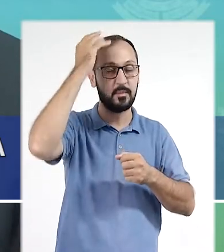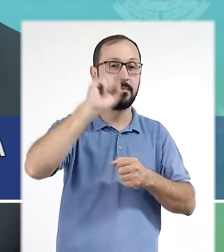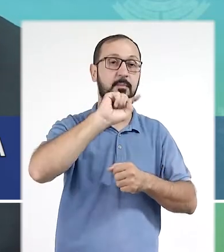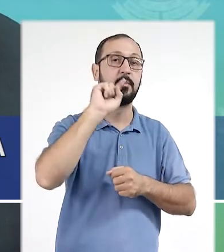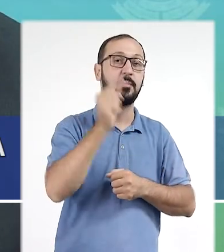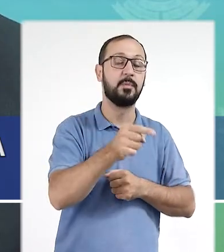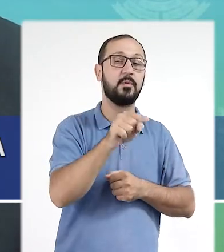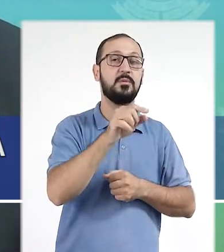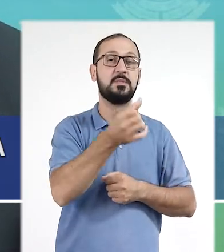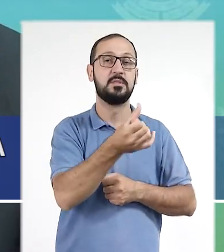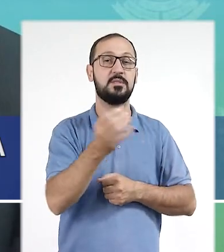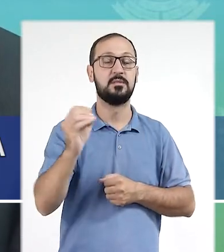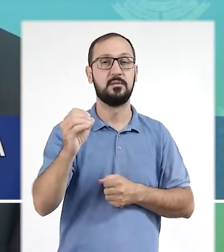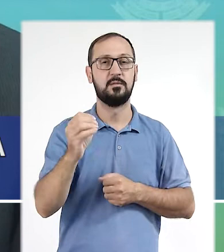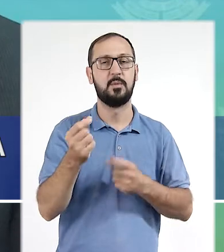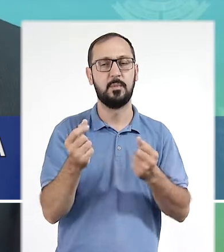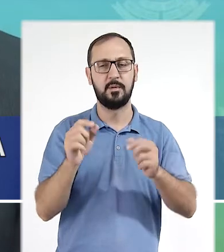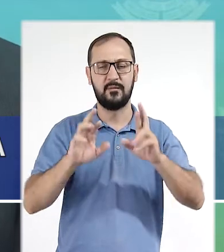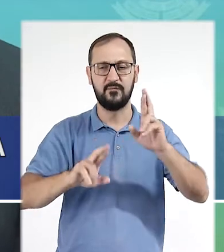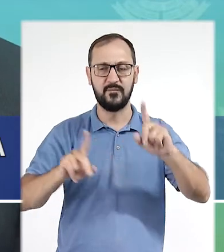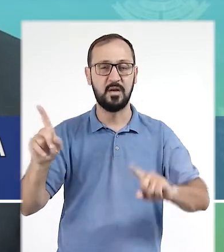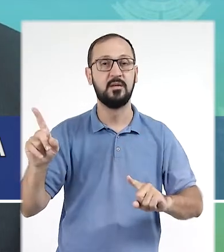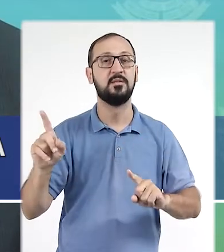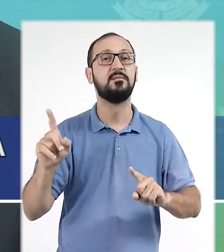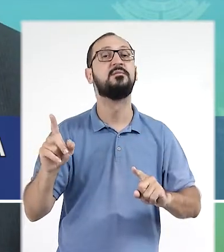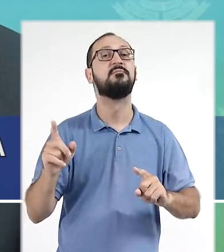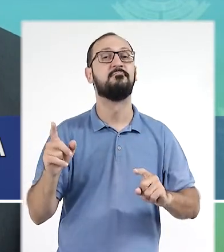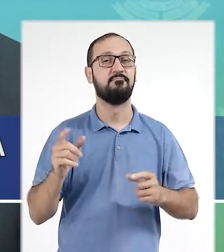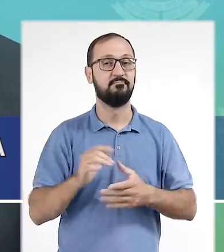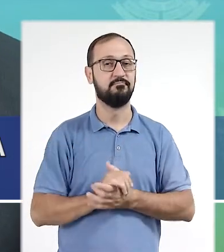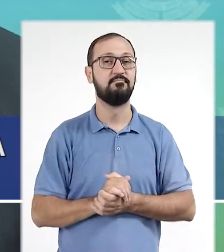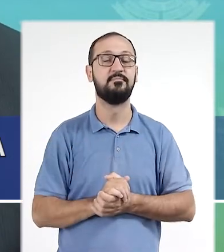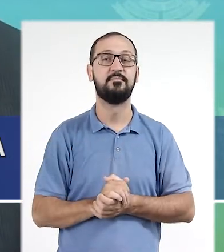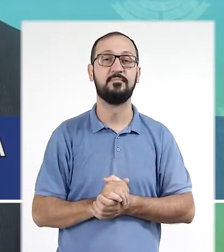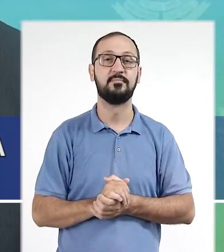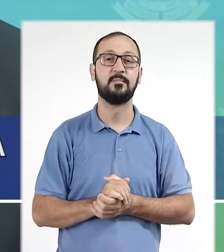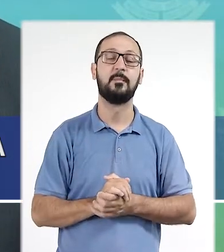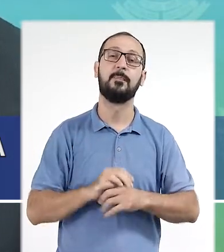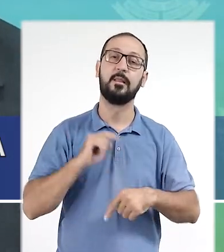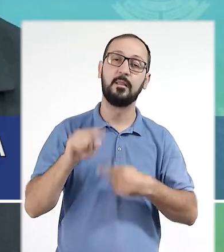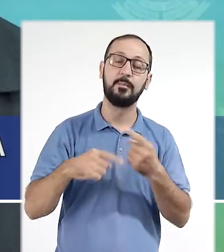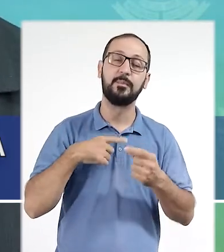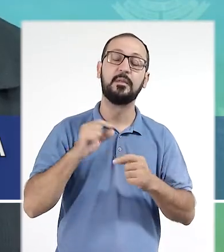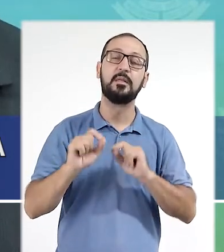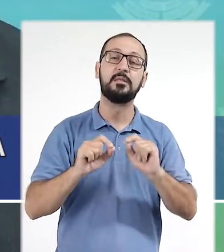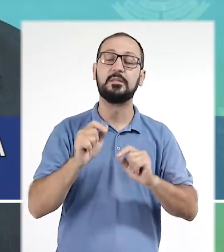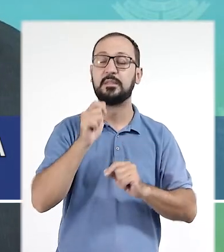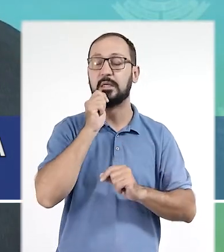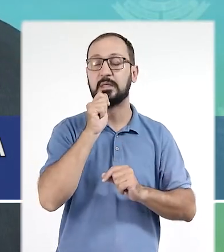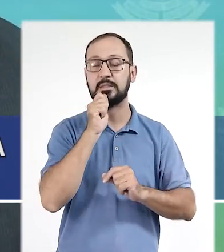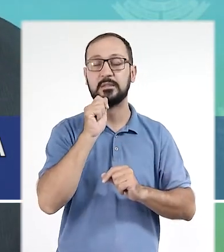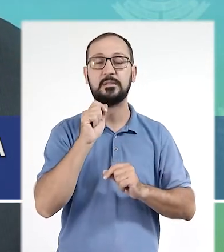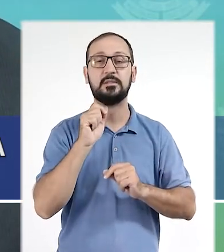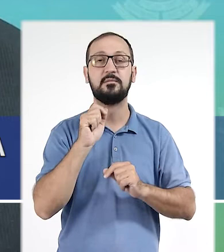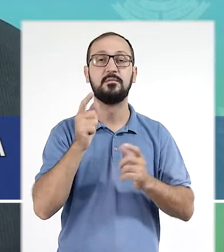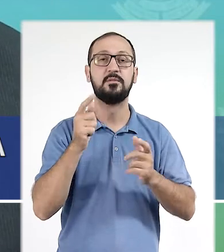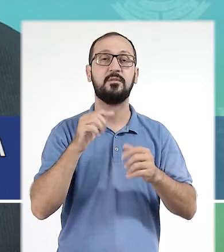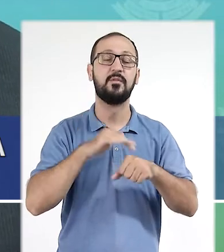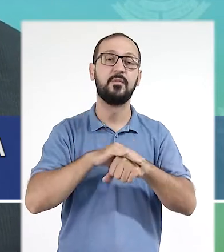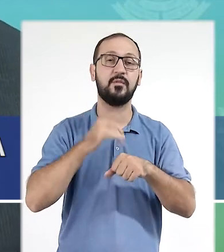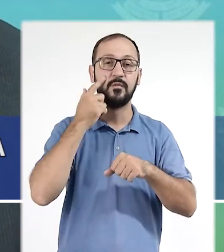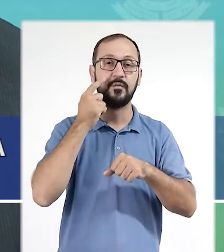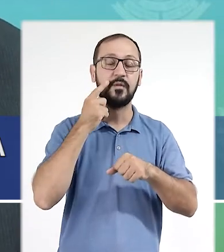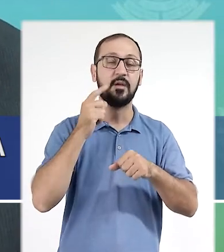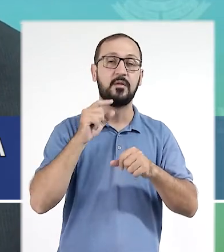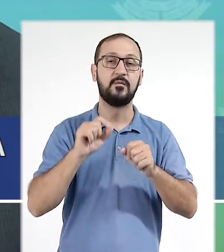Paraná por R$ 1.600. Isso é um valor absurdo, uma discrepância absurda. E depois ainda você tem que ainda